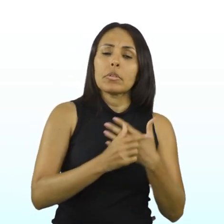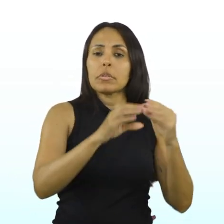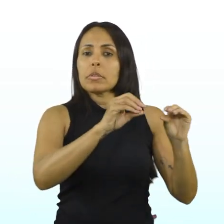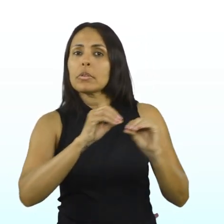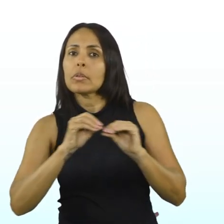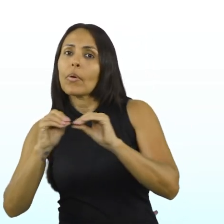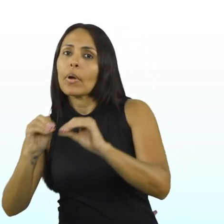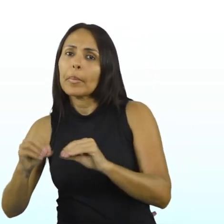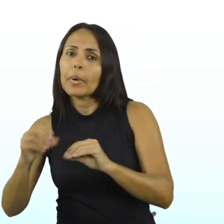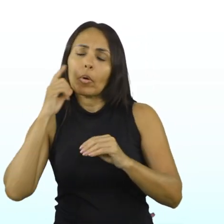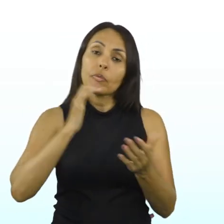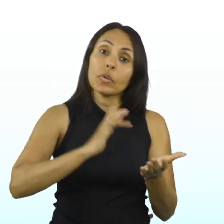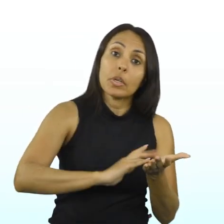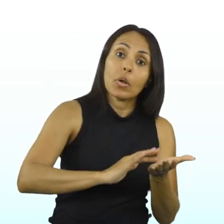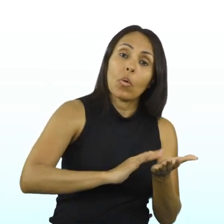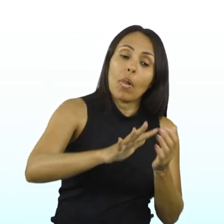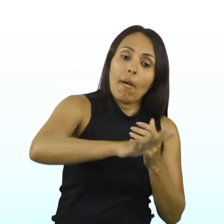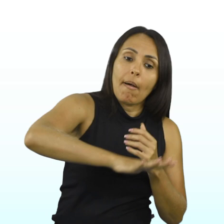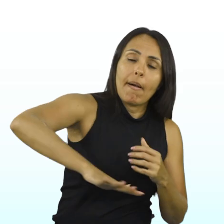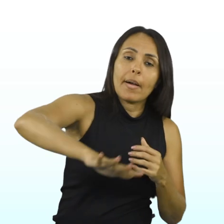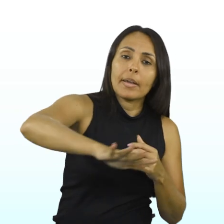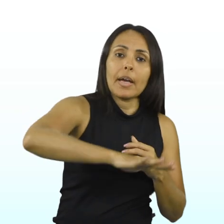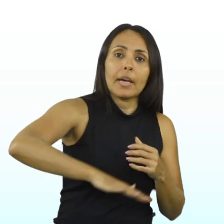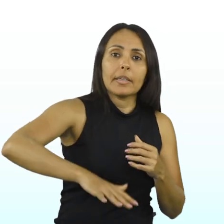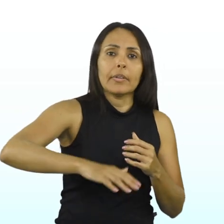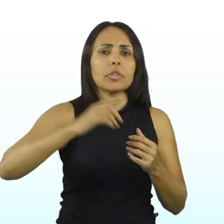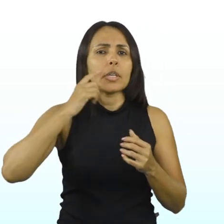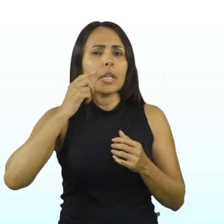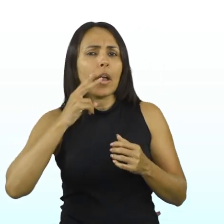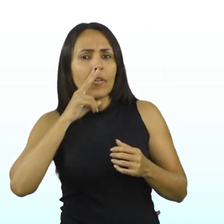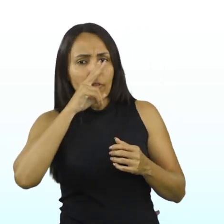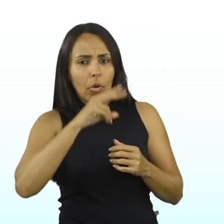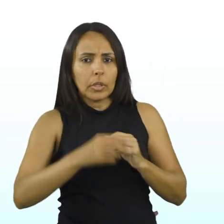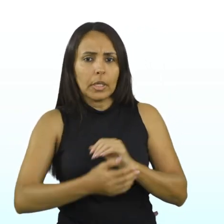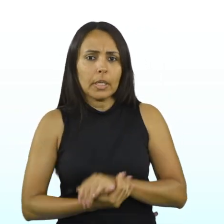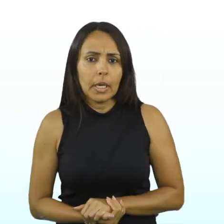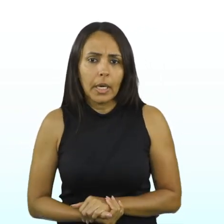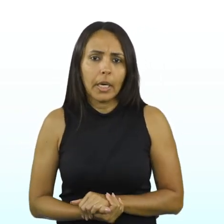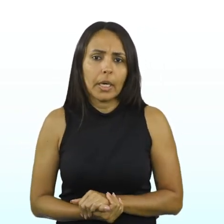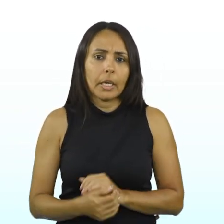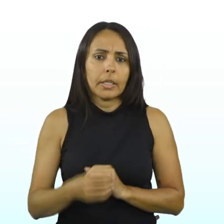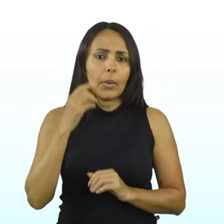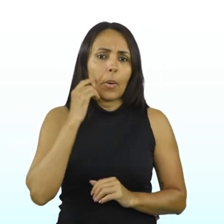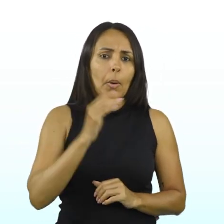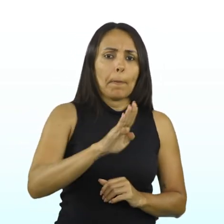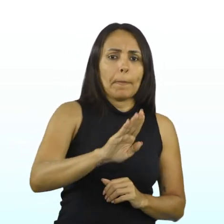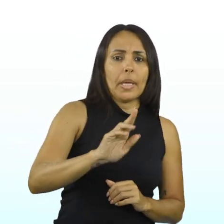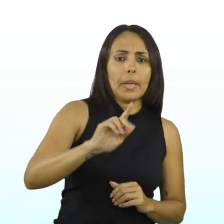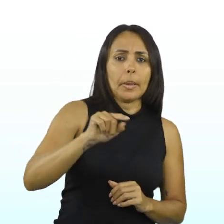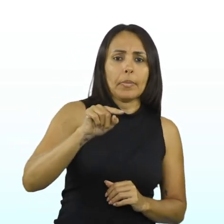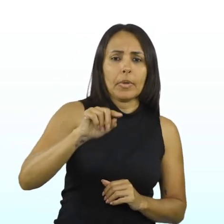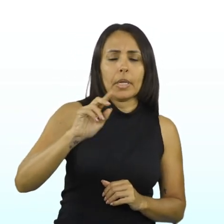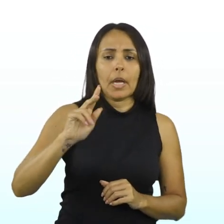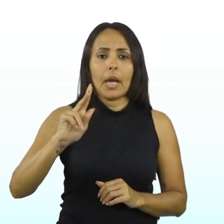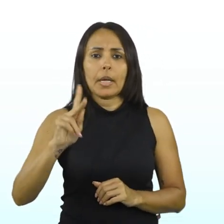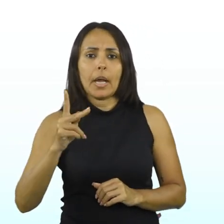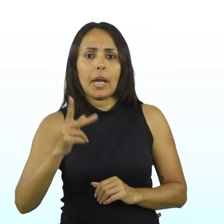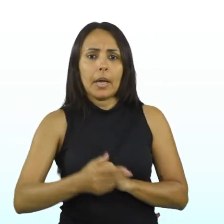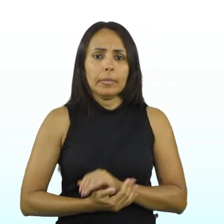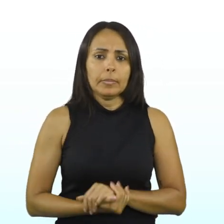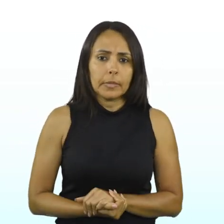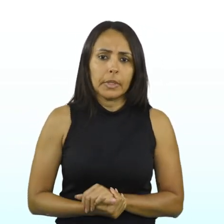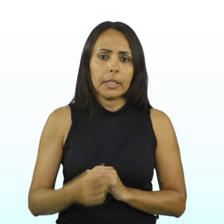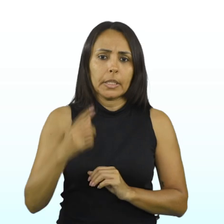do deslocamento. Quando você calcula a área desse gráfico, você tem força elástica, K vezes X, multiplicado pela base, que é o próprio x,